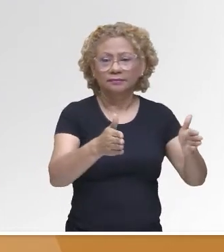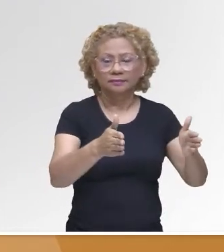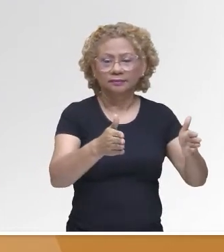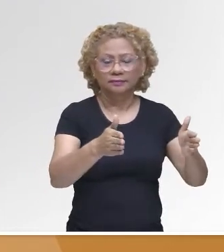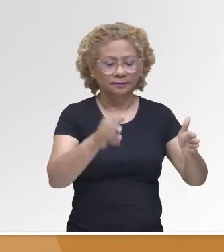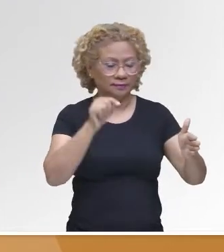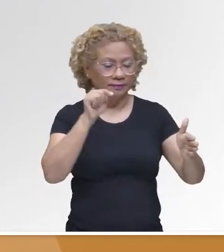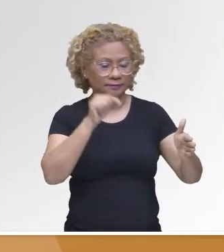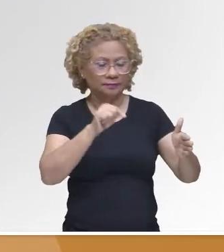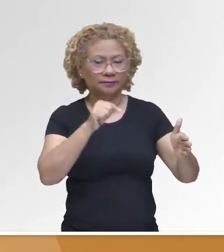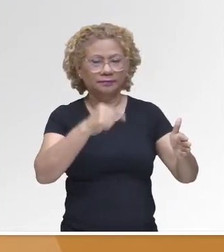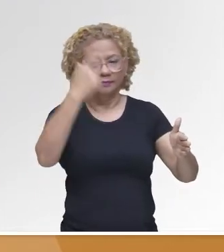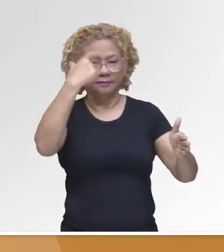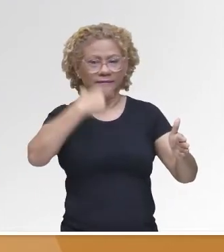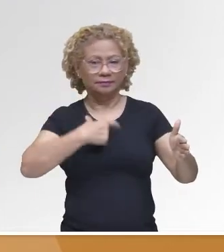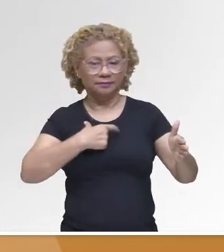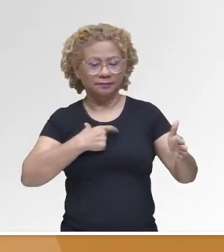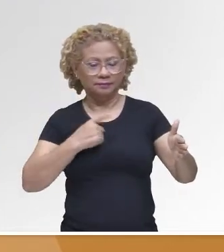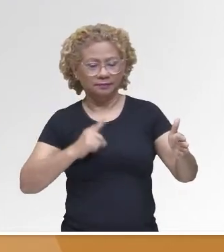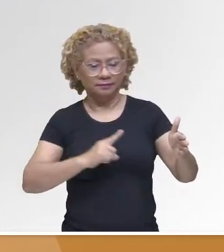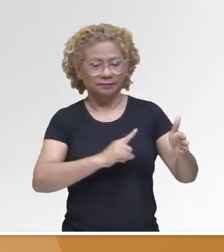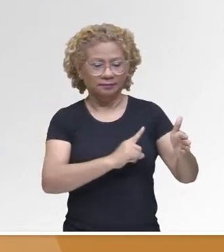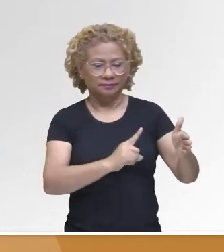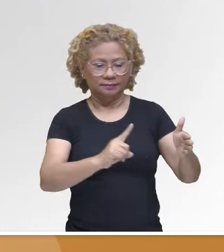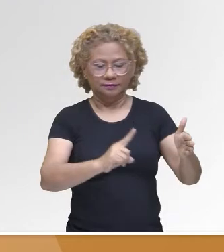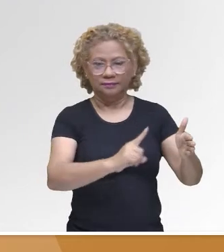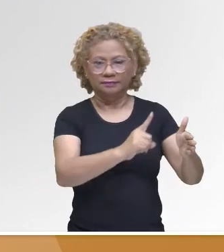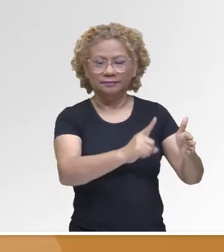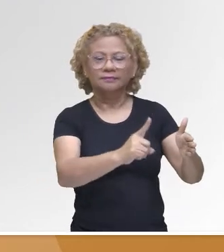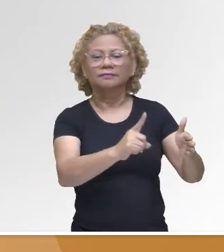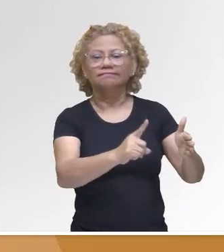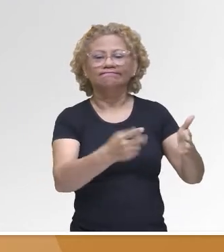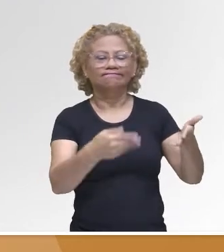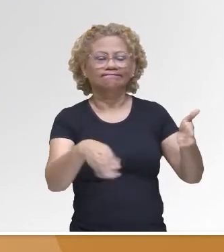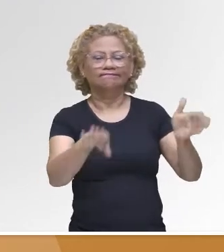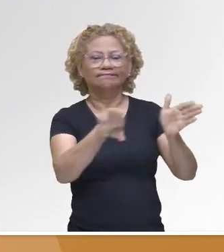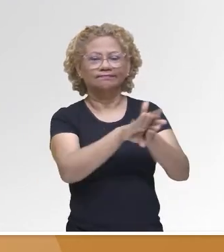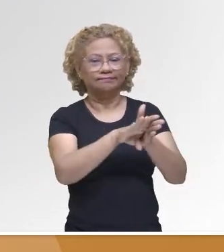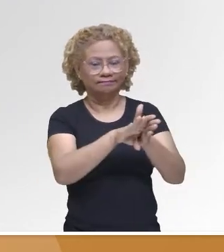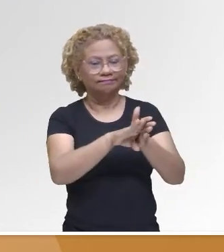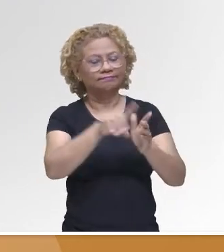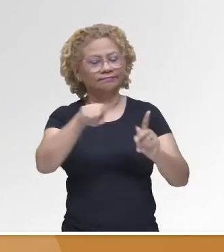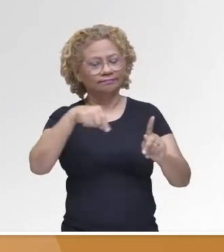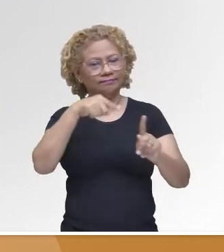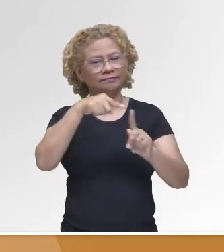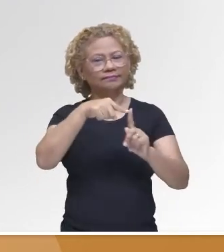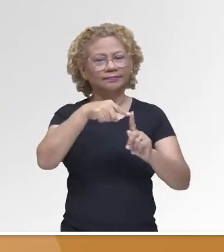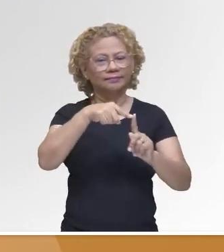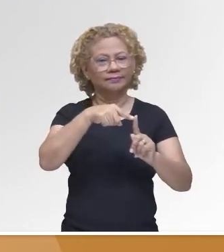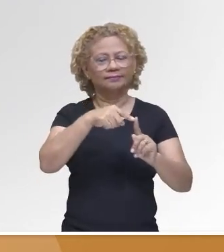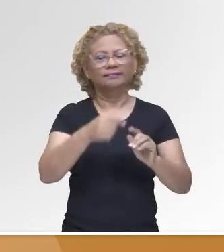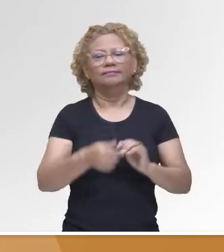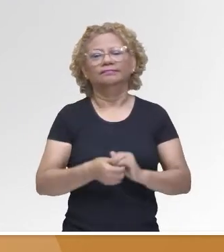eu vou buscar alcançar um objetivo, alcançar uma meta.